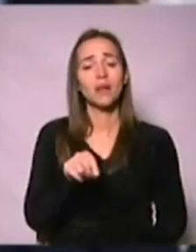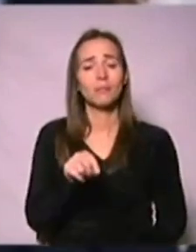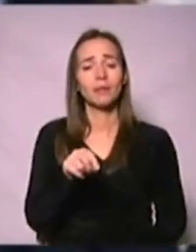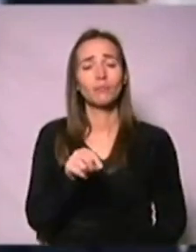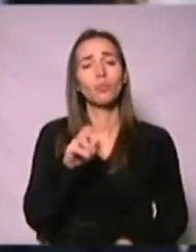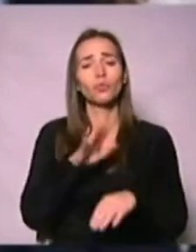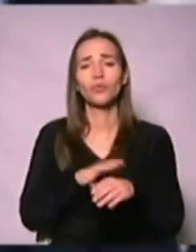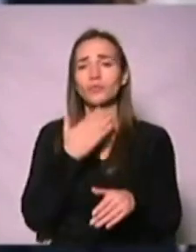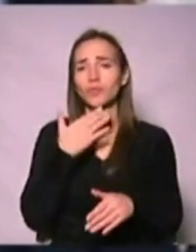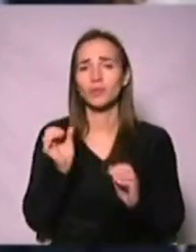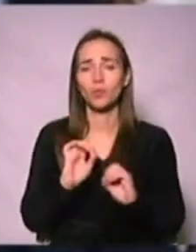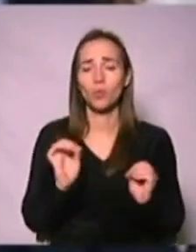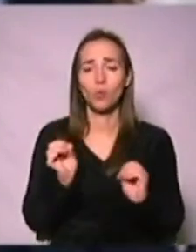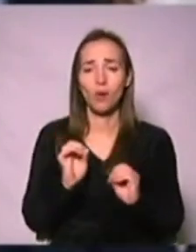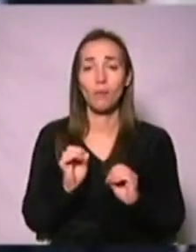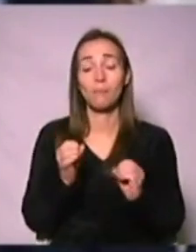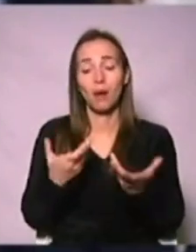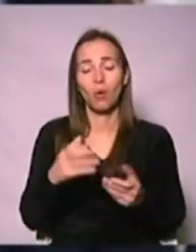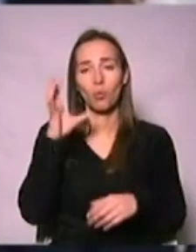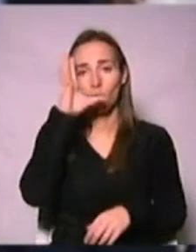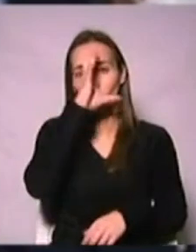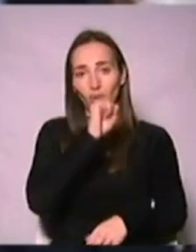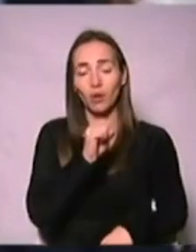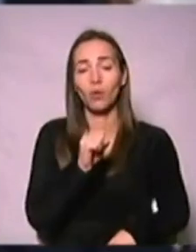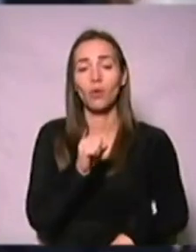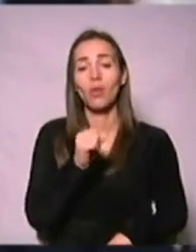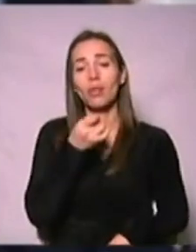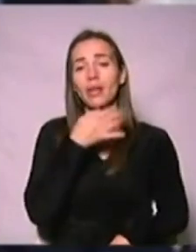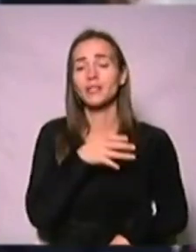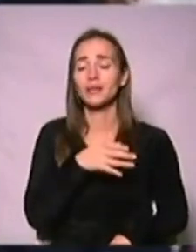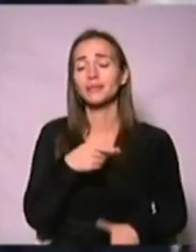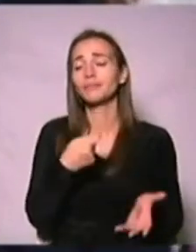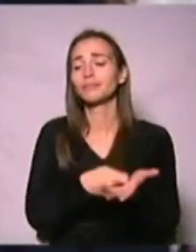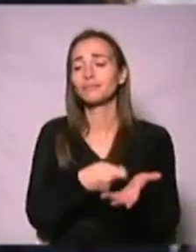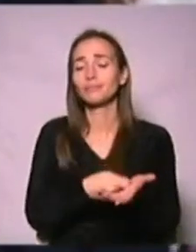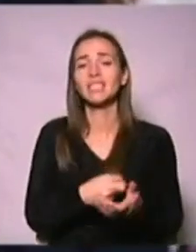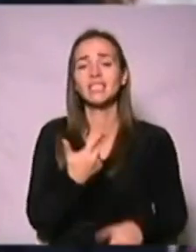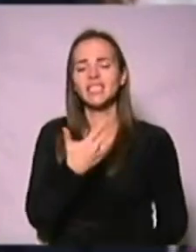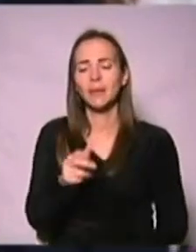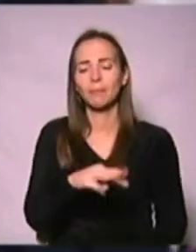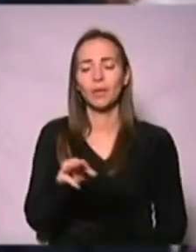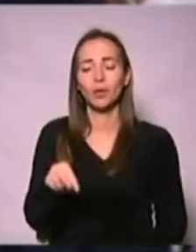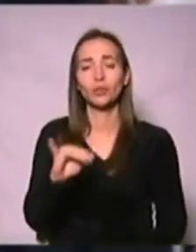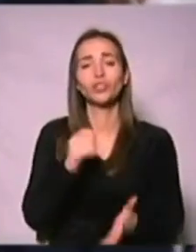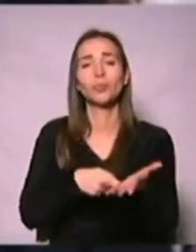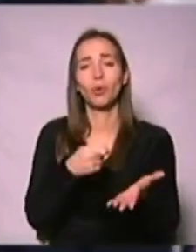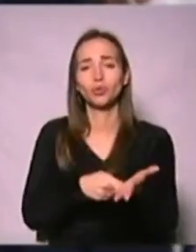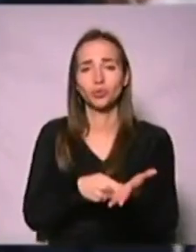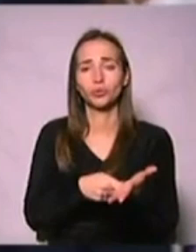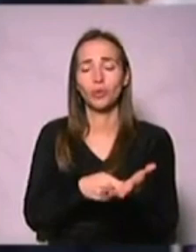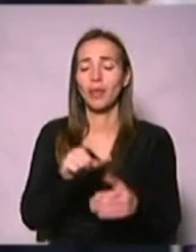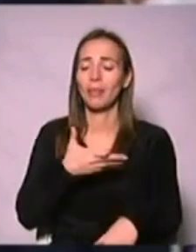razão suficiente para que este governo deixasse de perdoar mais 100 milhões de euros imposto de selo a EDP